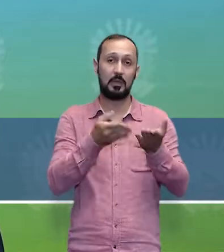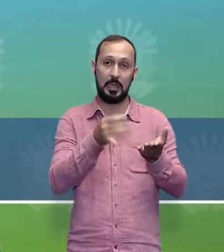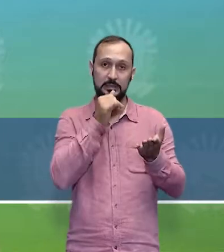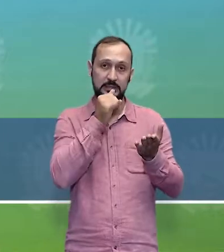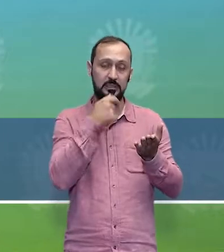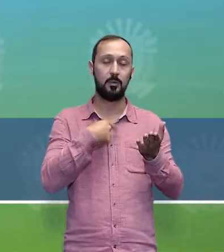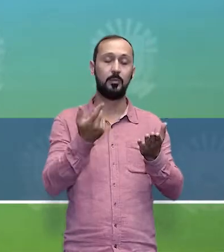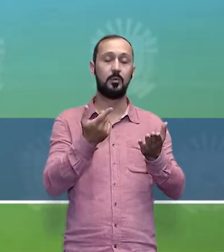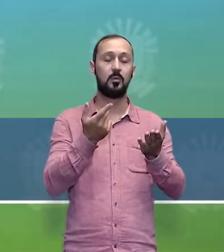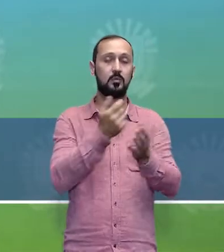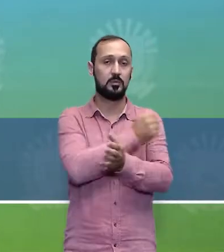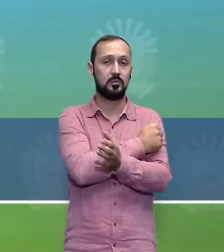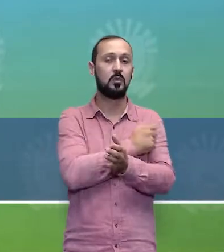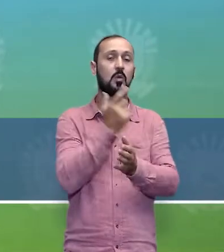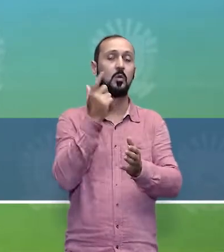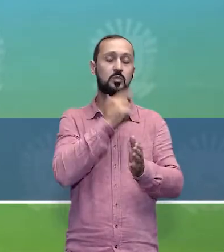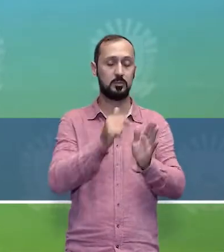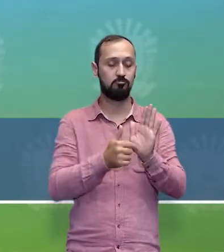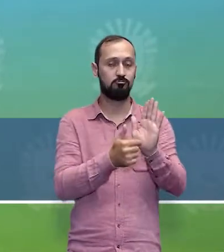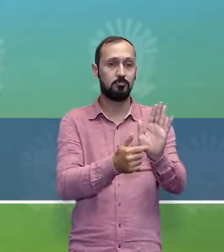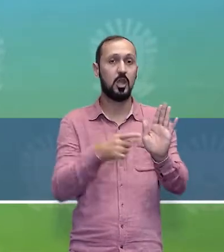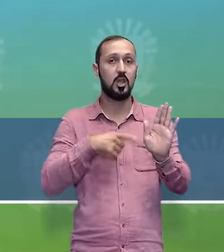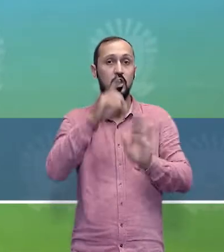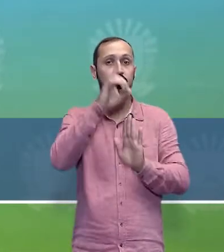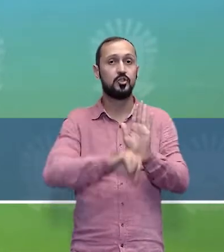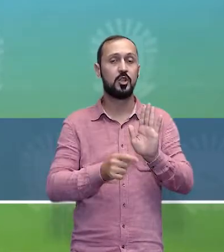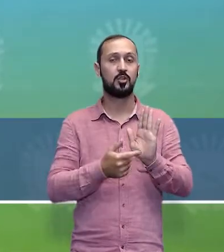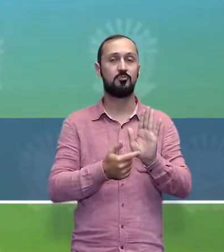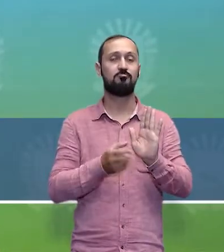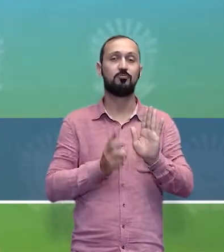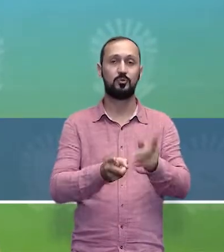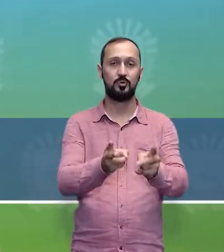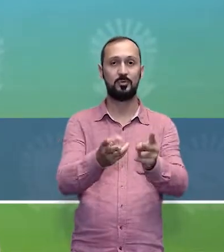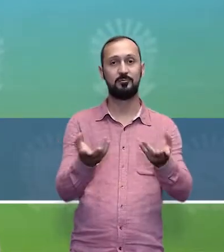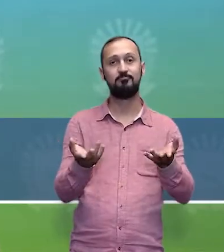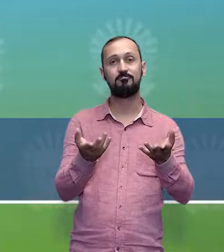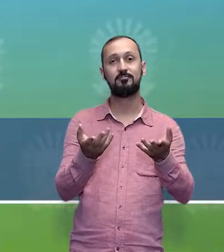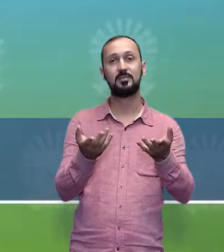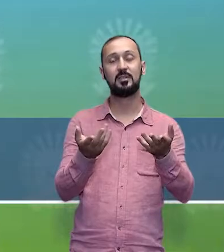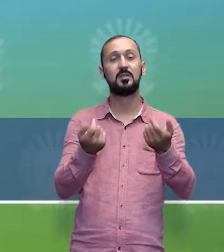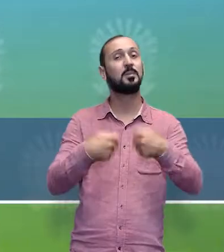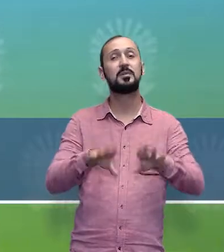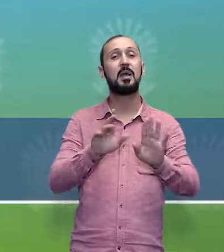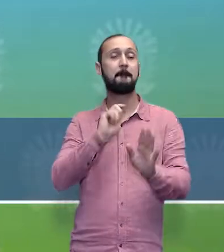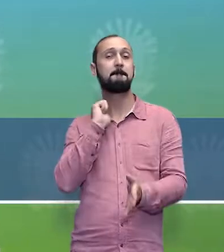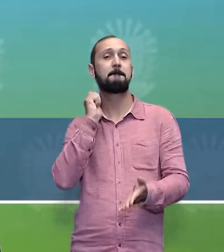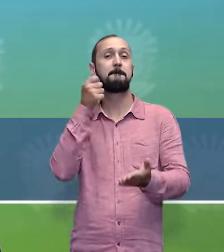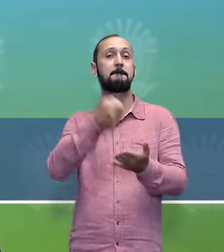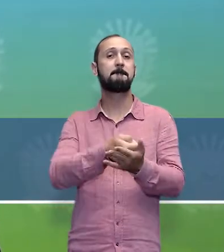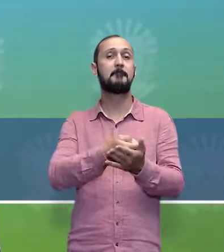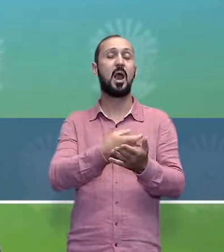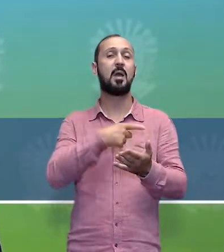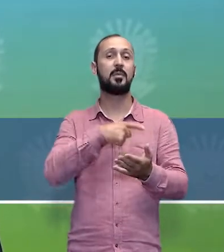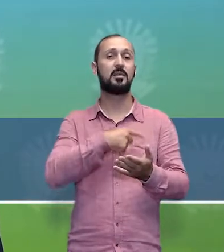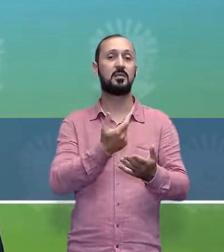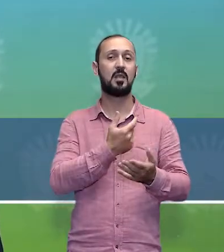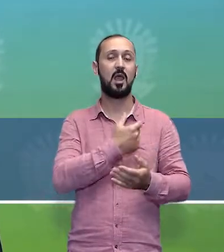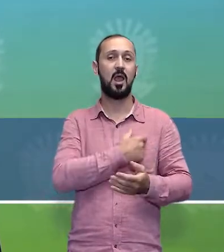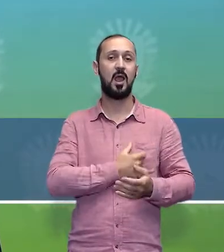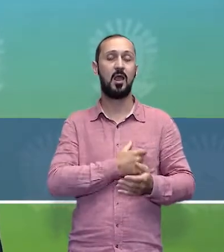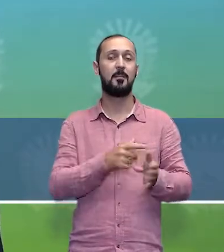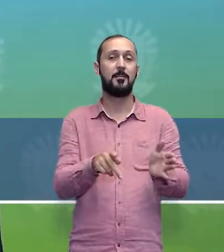que eles, no caso os estudantes, possam ter direitos, manter os seus direitos e também não ter que